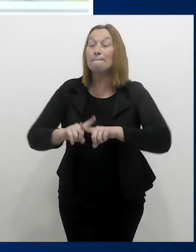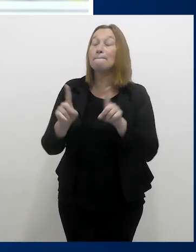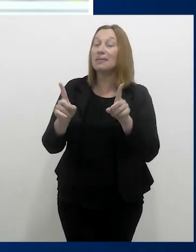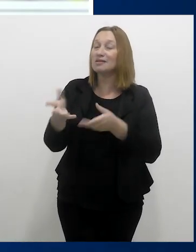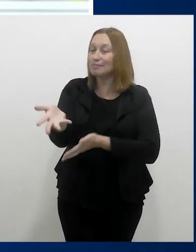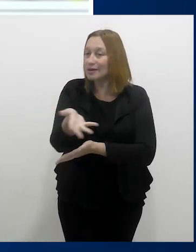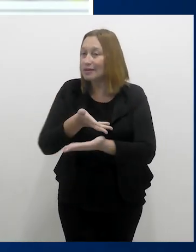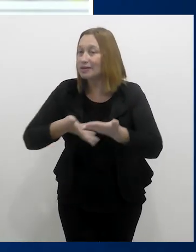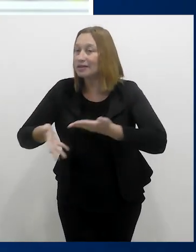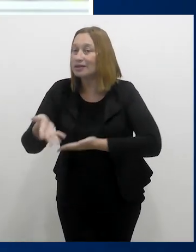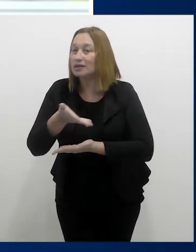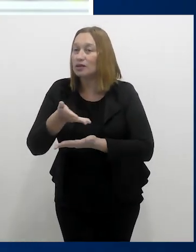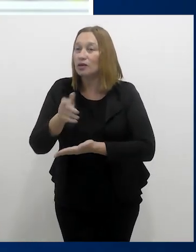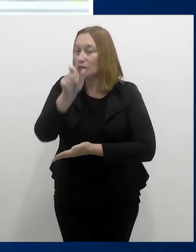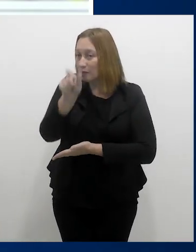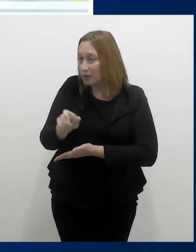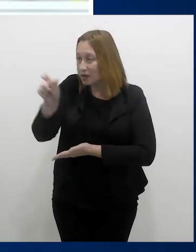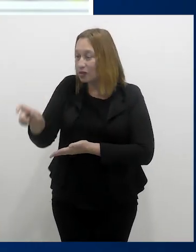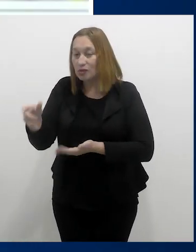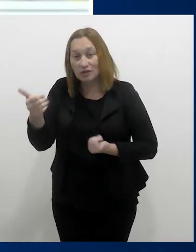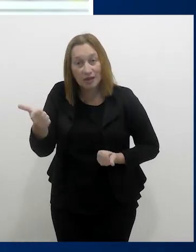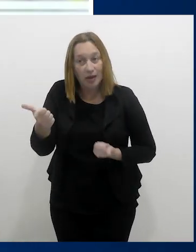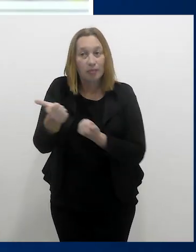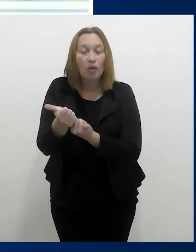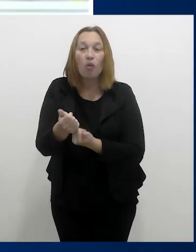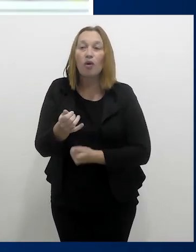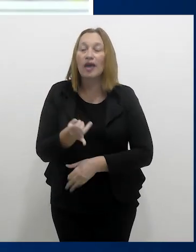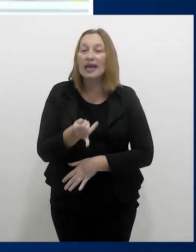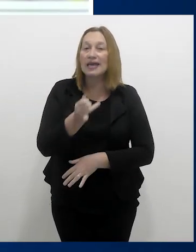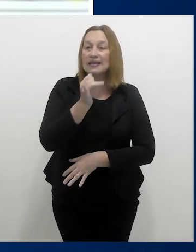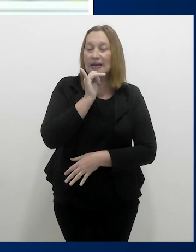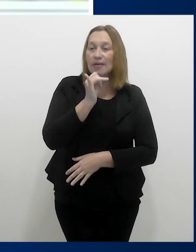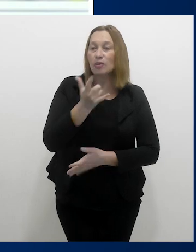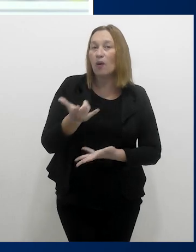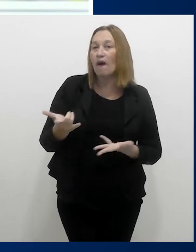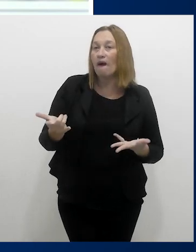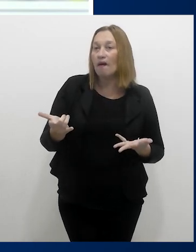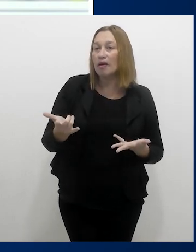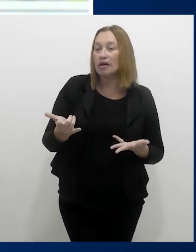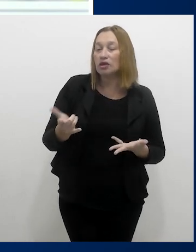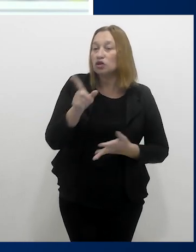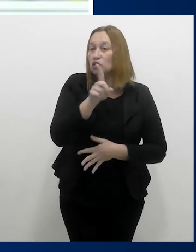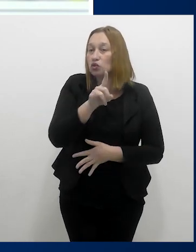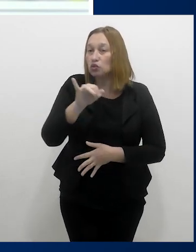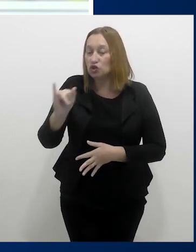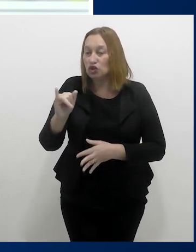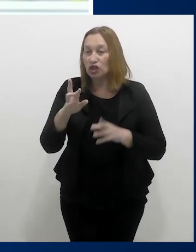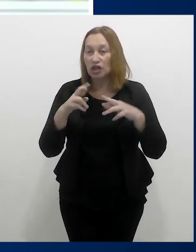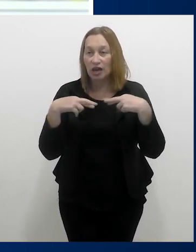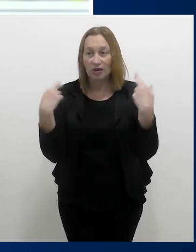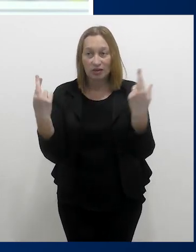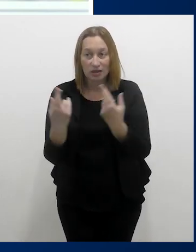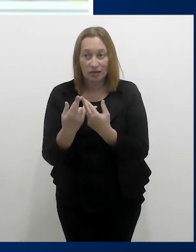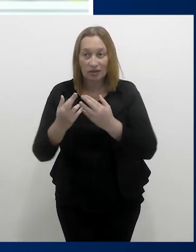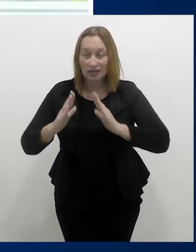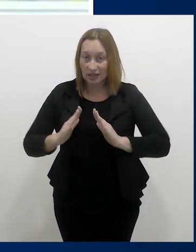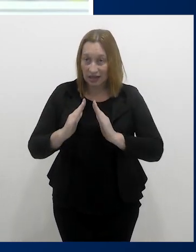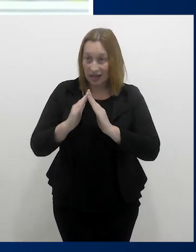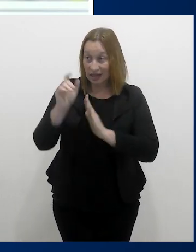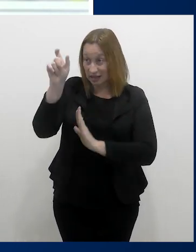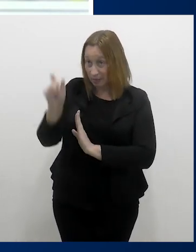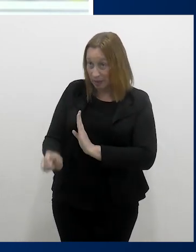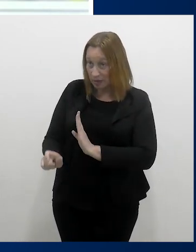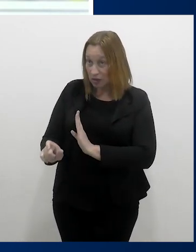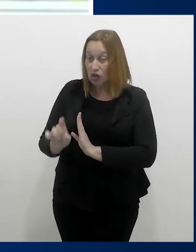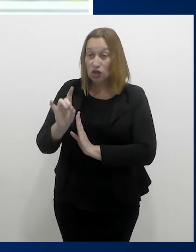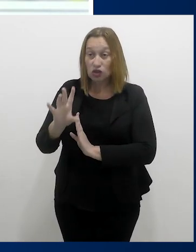mas participando como pessoas que apoiam. Por exemplo, no dia que a reunião na casa da